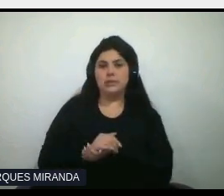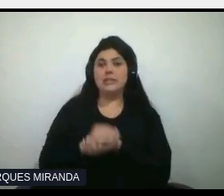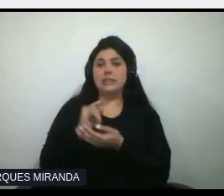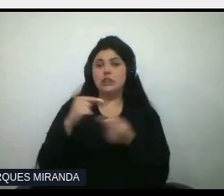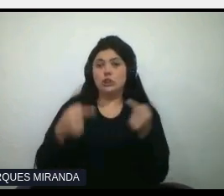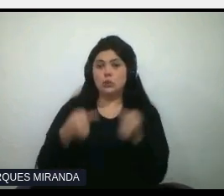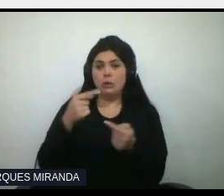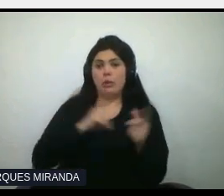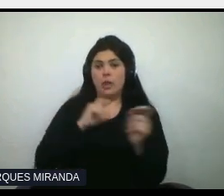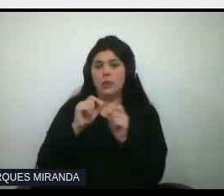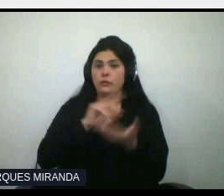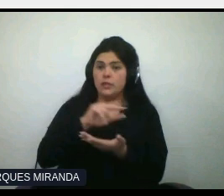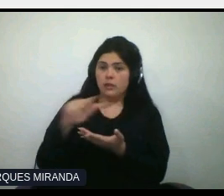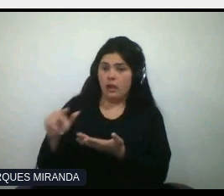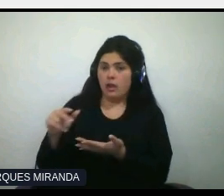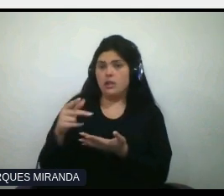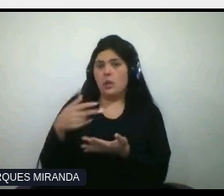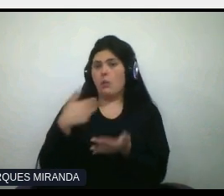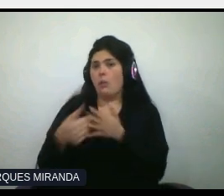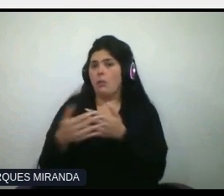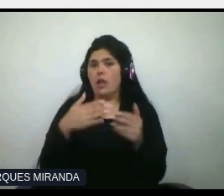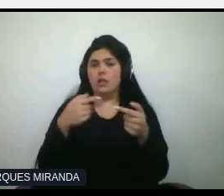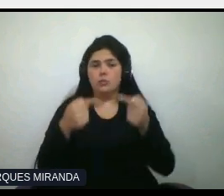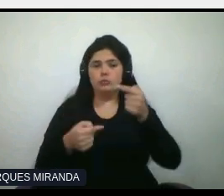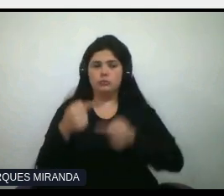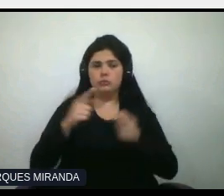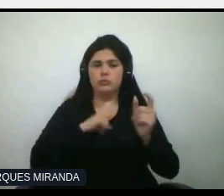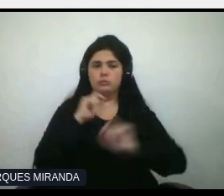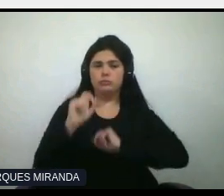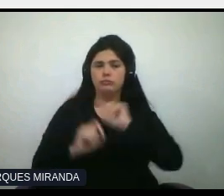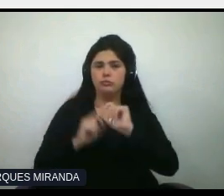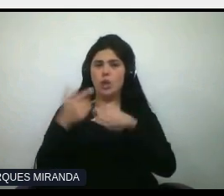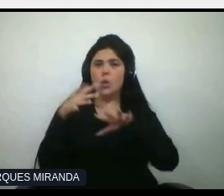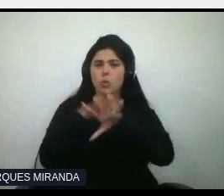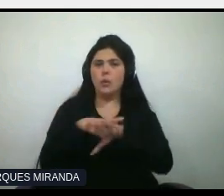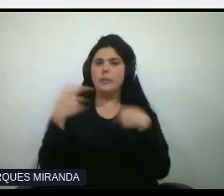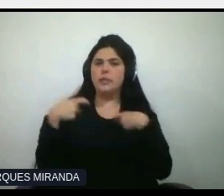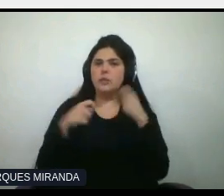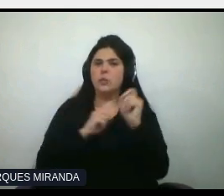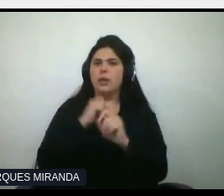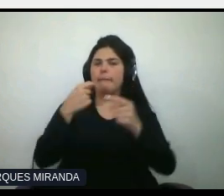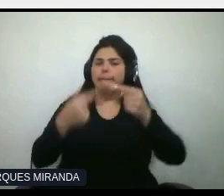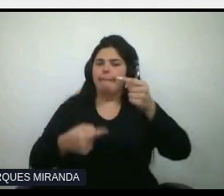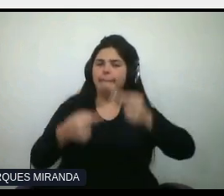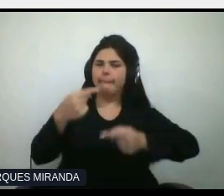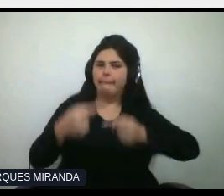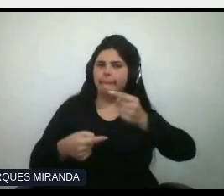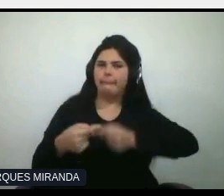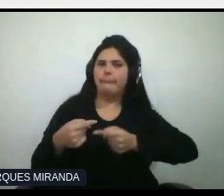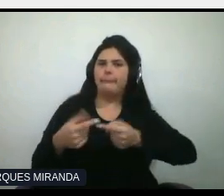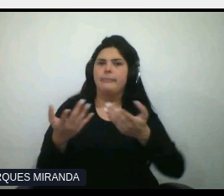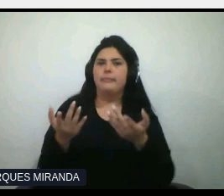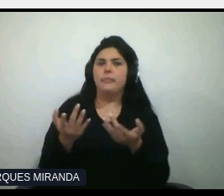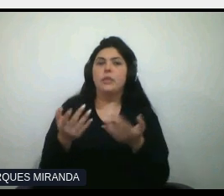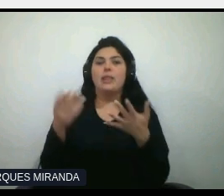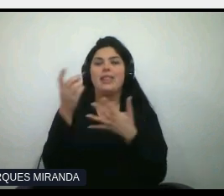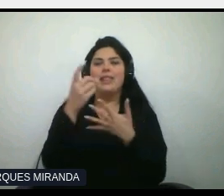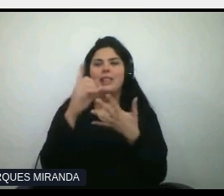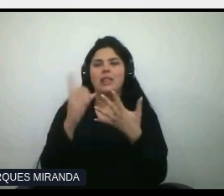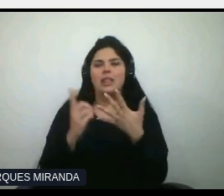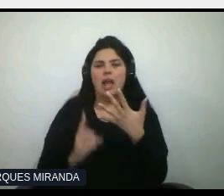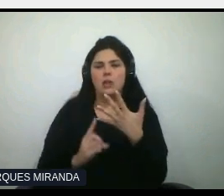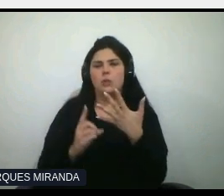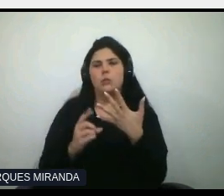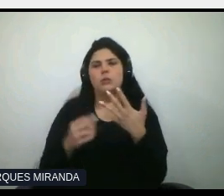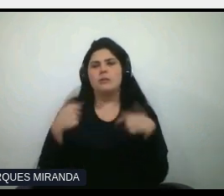discussão envolvendo diversidade, pessoal, qualquer discussão envolvendo inclusão precisa ser debatida com dados, precisa